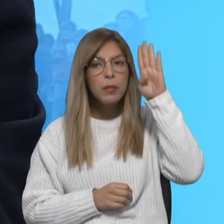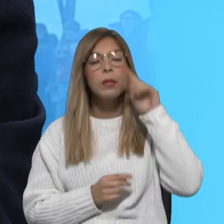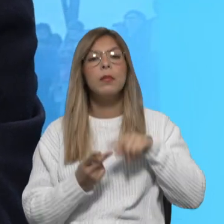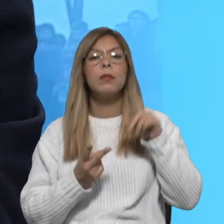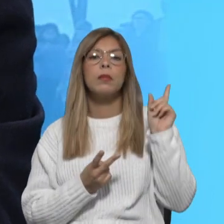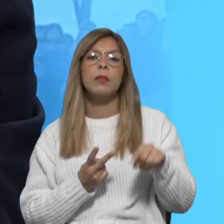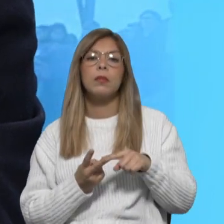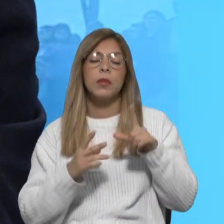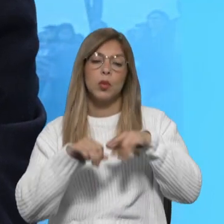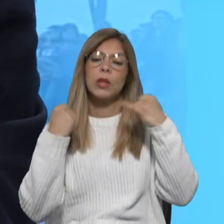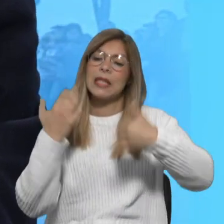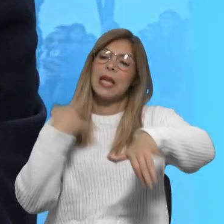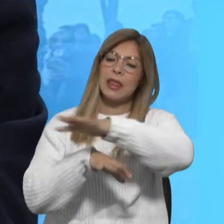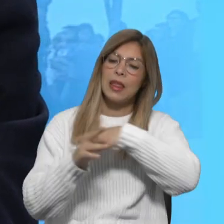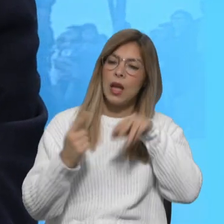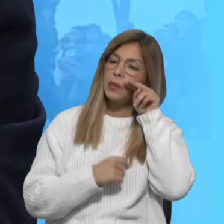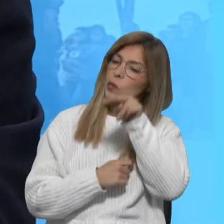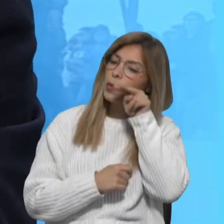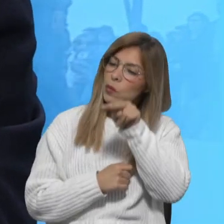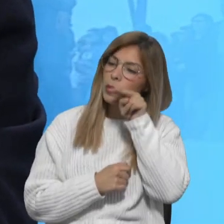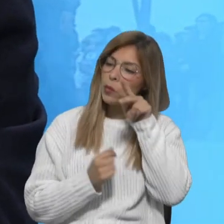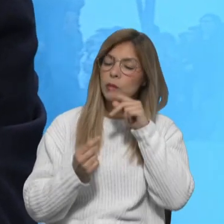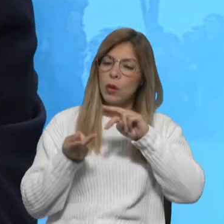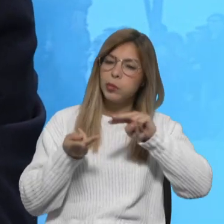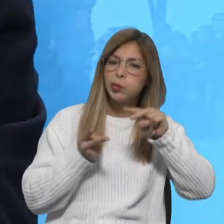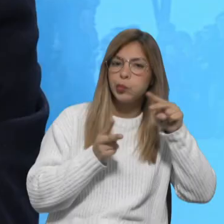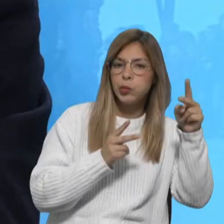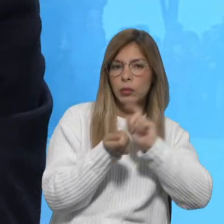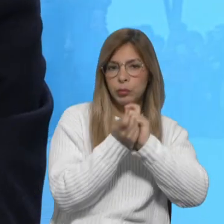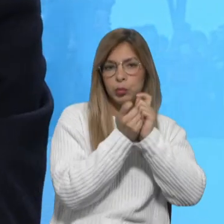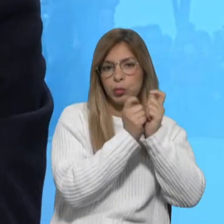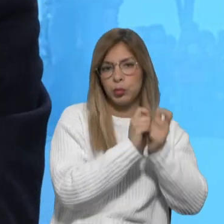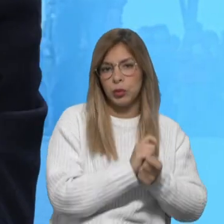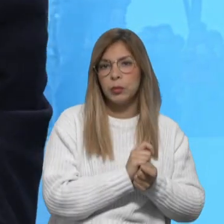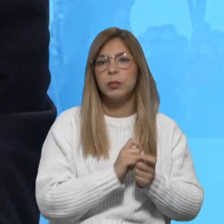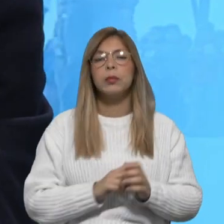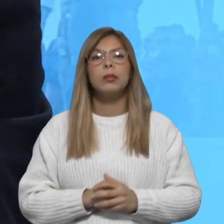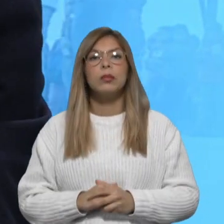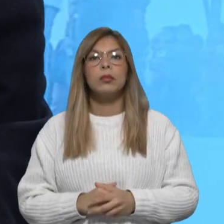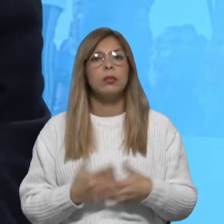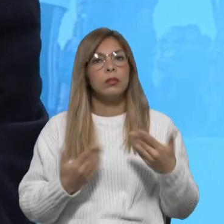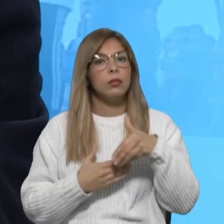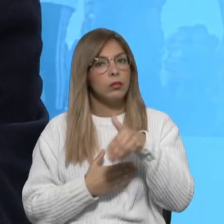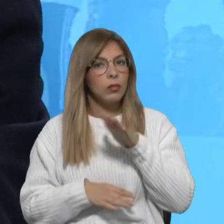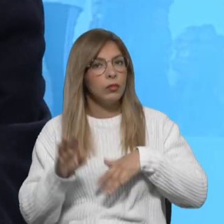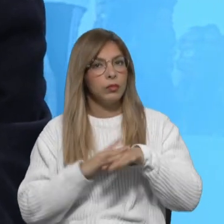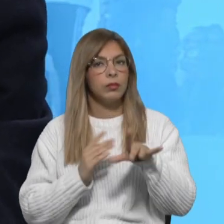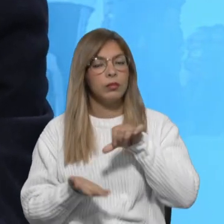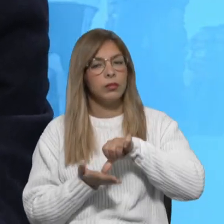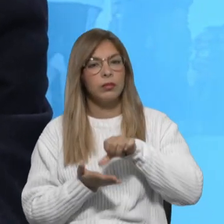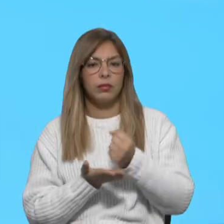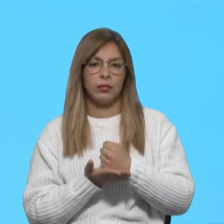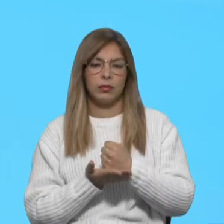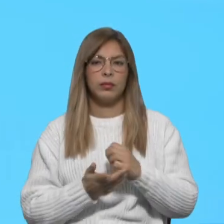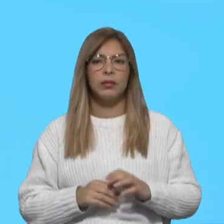na sociedade e nas alterações culturais, de alguma forma, e, portanto, vai ser assim, a nossa Praça Central. E esta Conferência